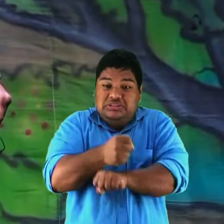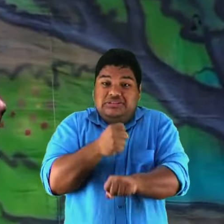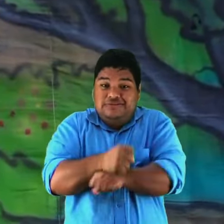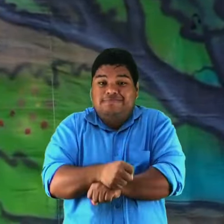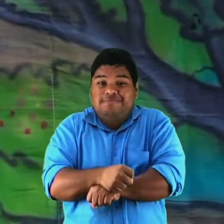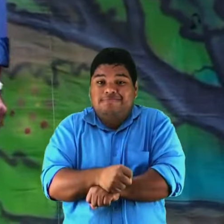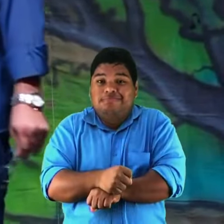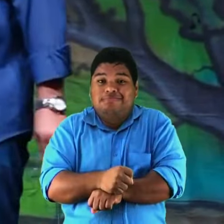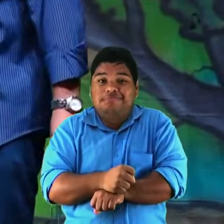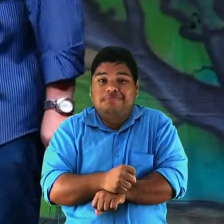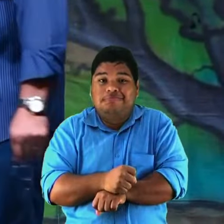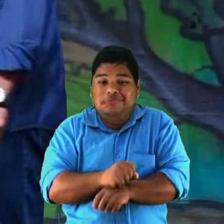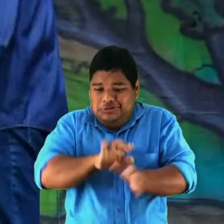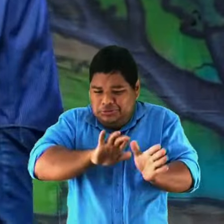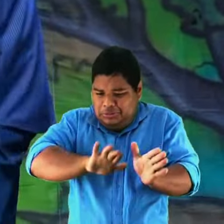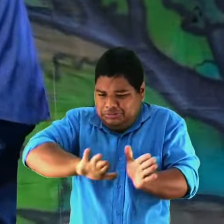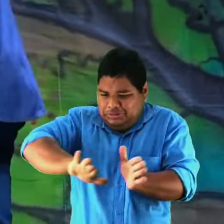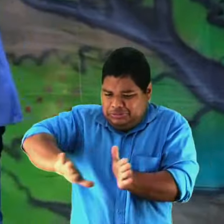importante de lado.